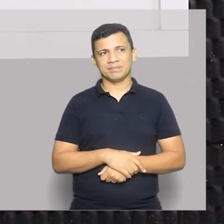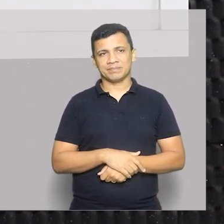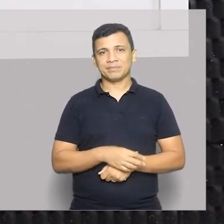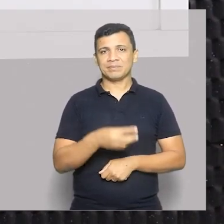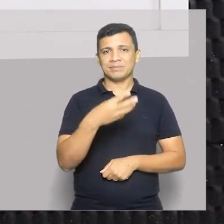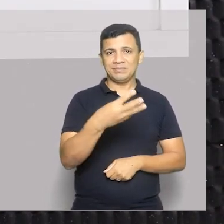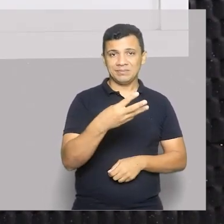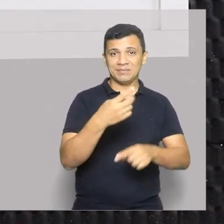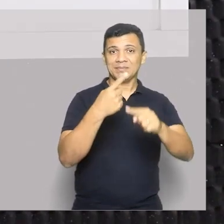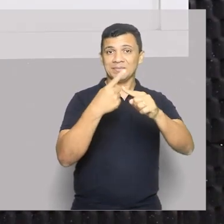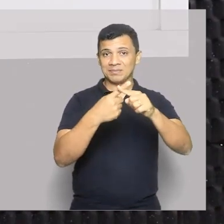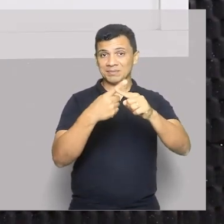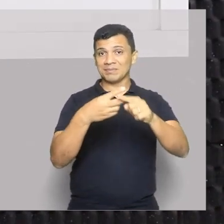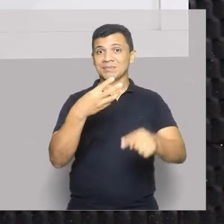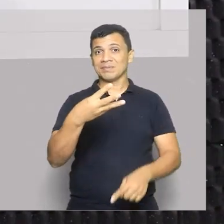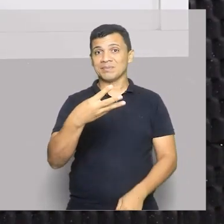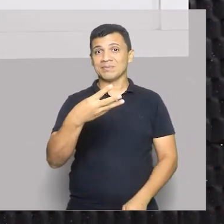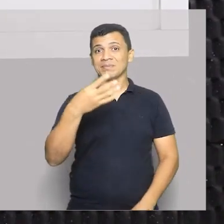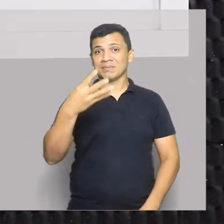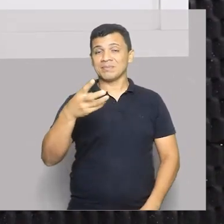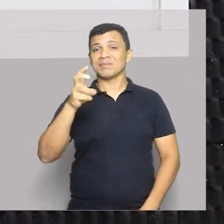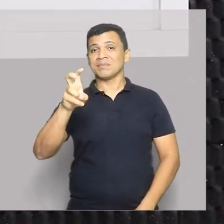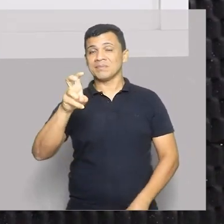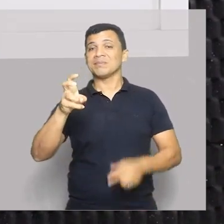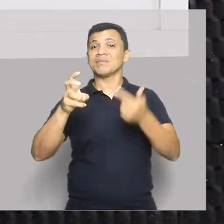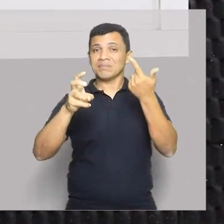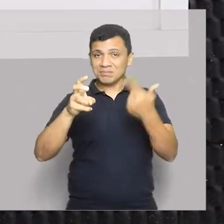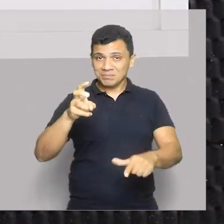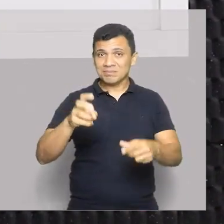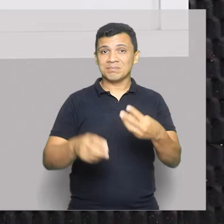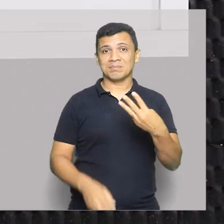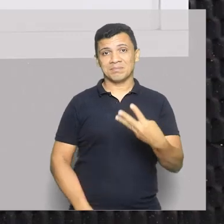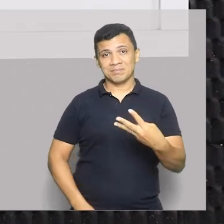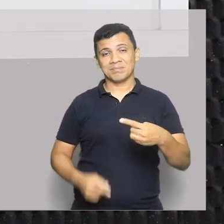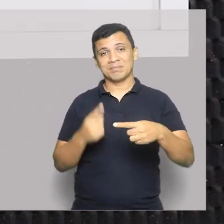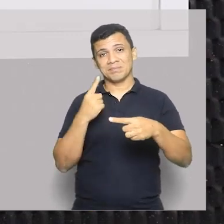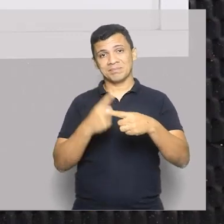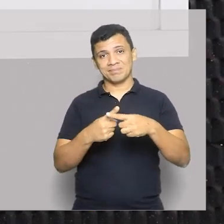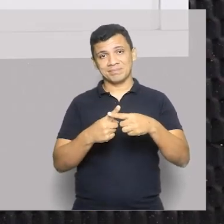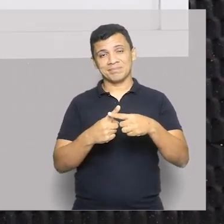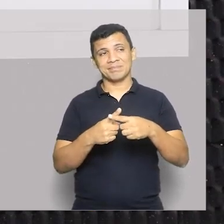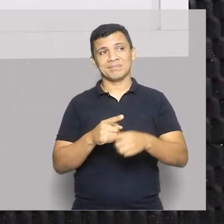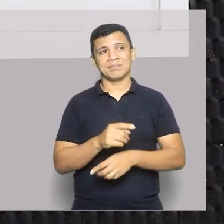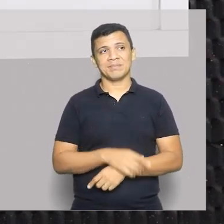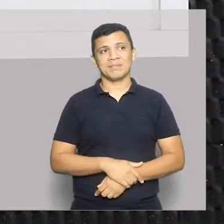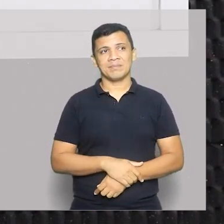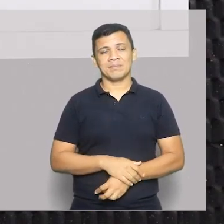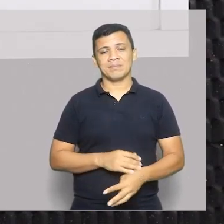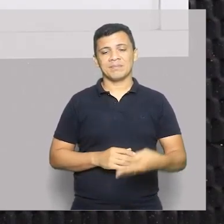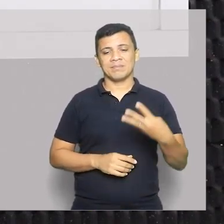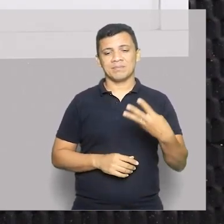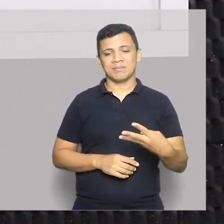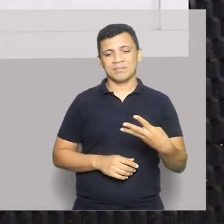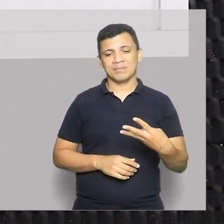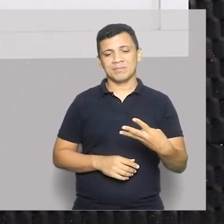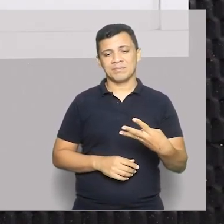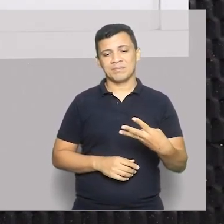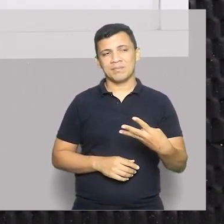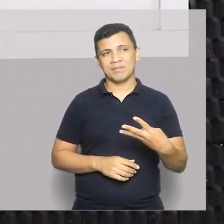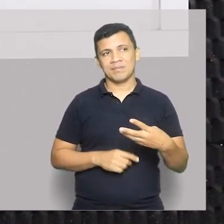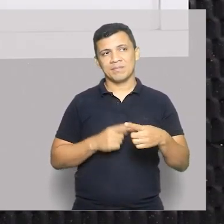vezes 345, ele vai ser multiplicado por 3 novamente, vai ser triplicado. Então vai ficar